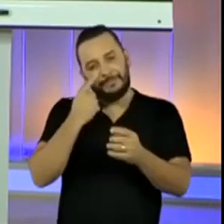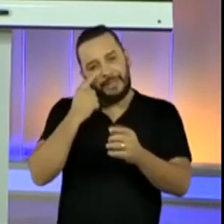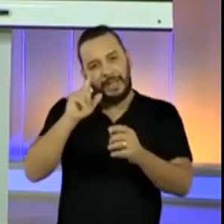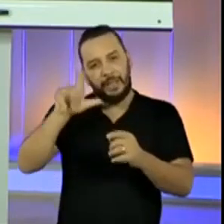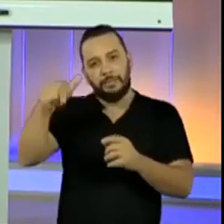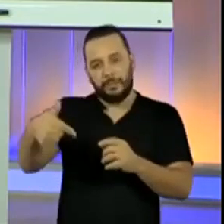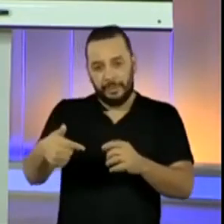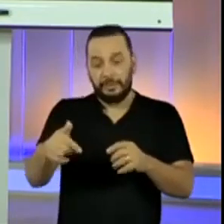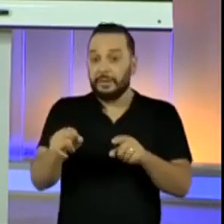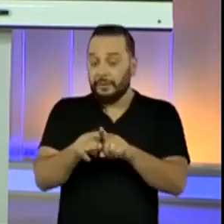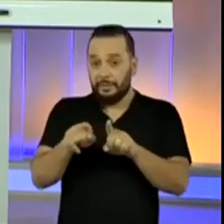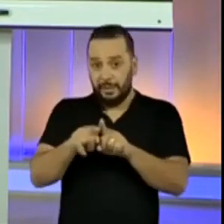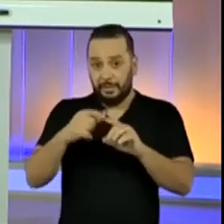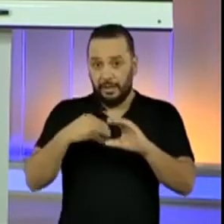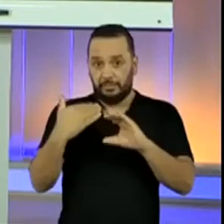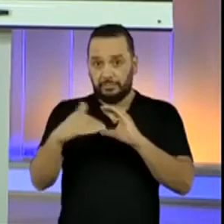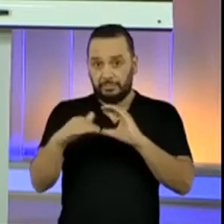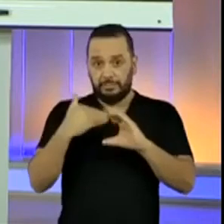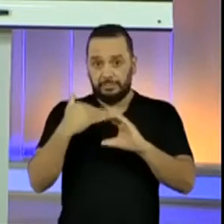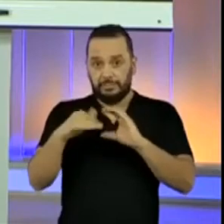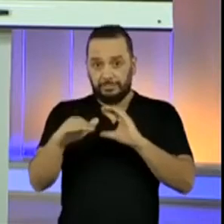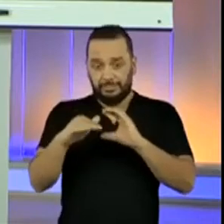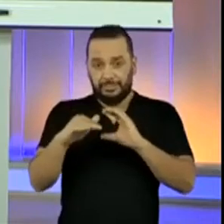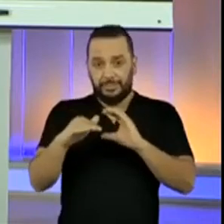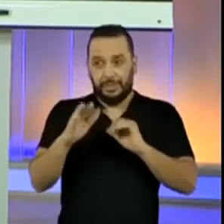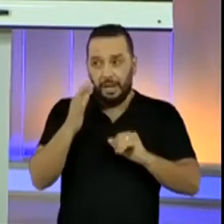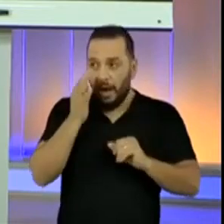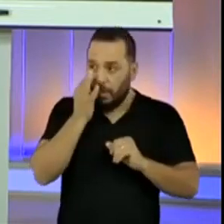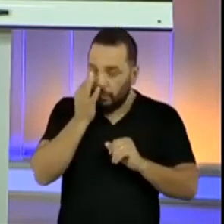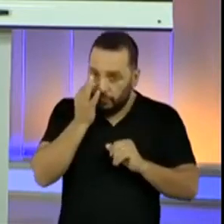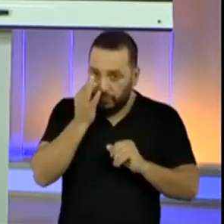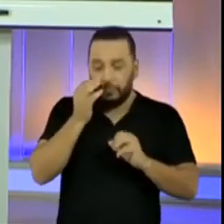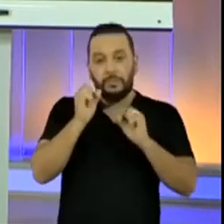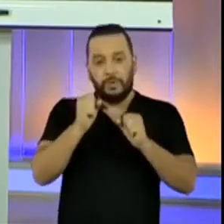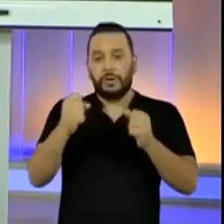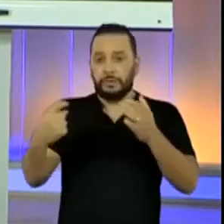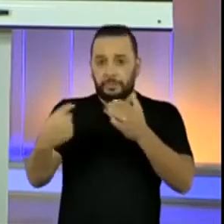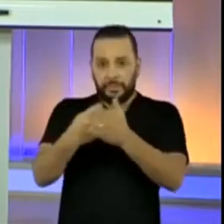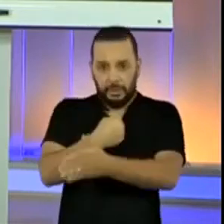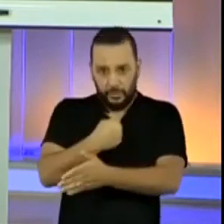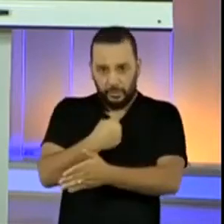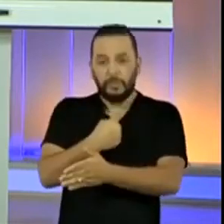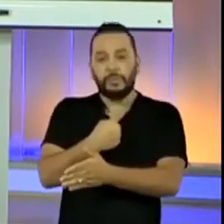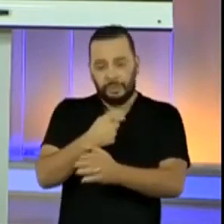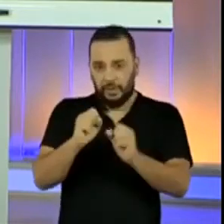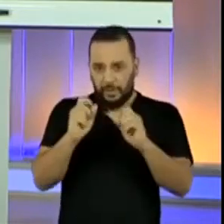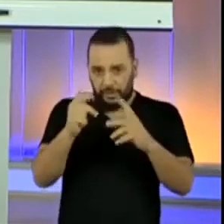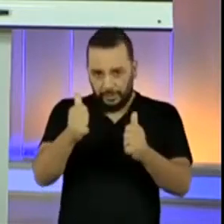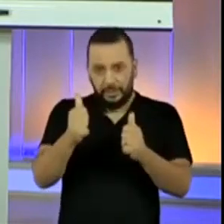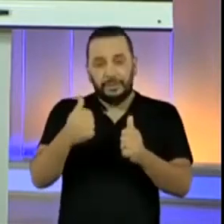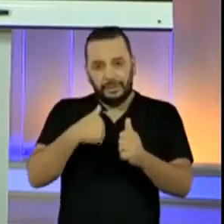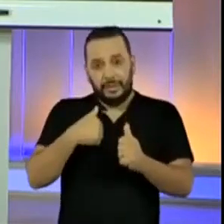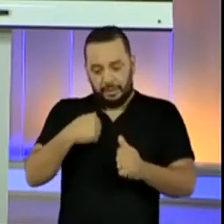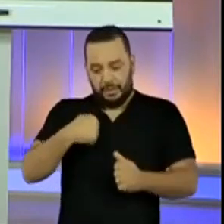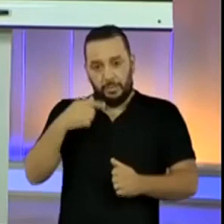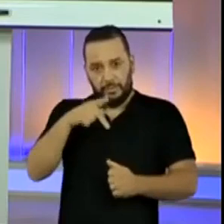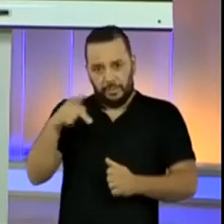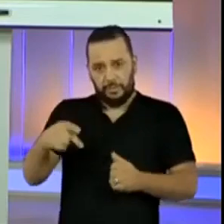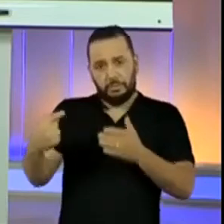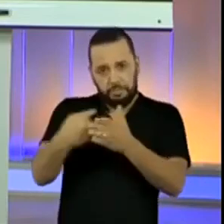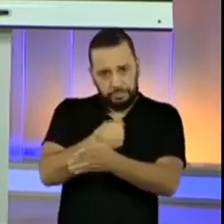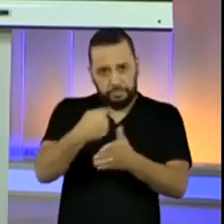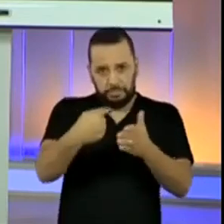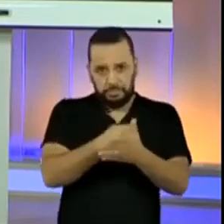também tem um chat ao vivo. Vocês podem estar fazendo perguntas e interagindo com a Pro quando a gente iniciar algumas perguntas sobre os textos.